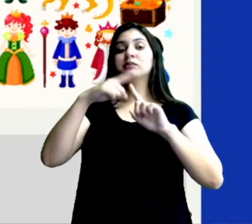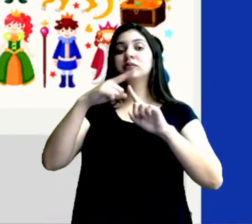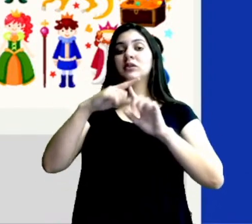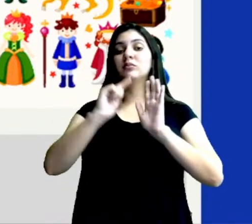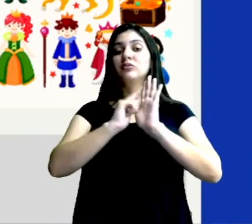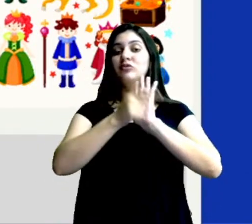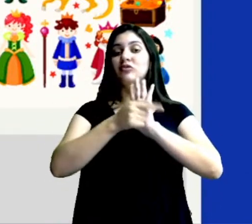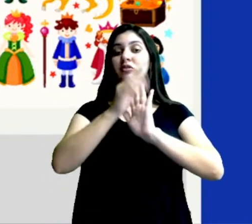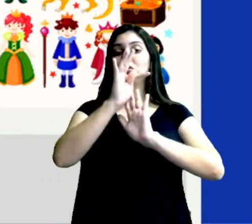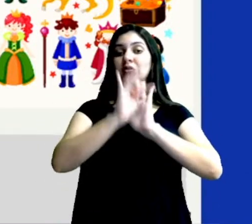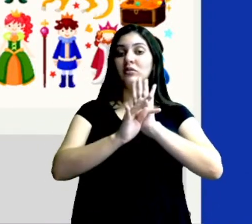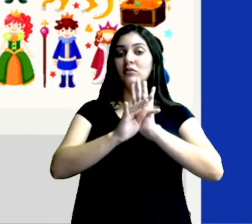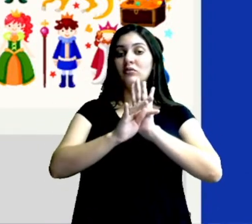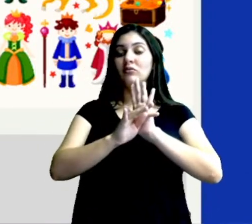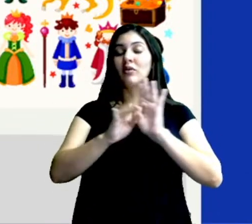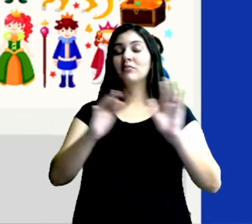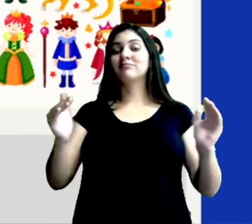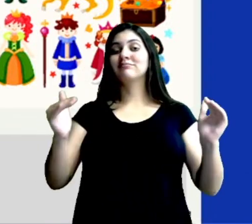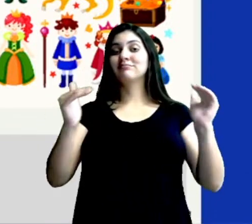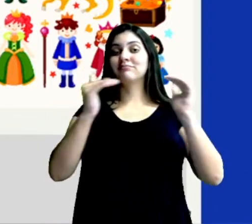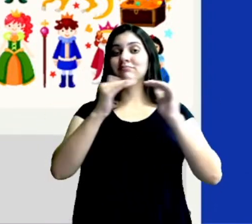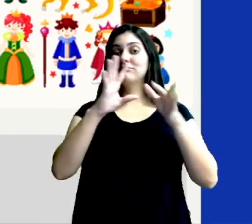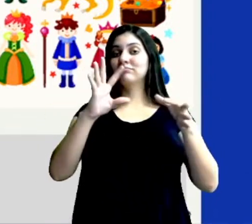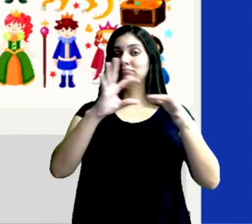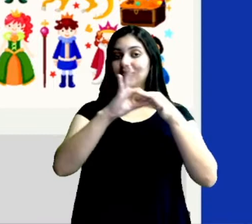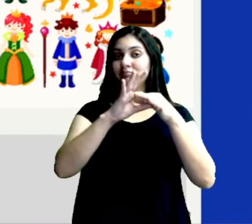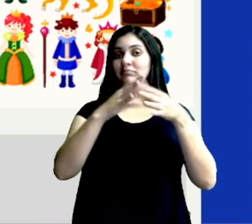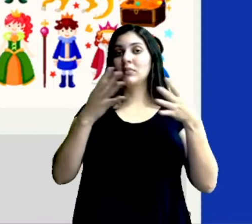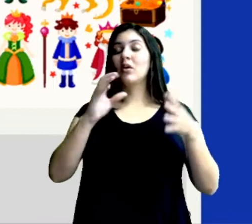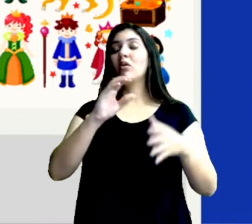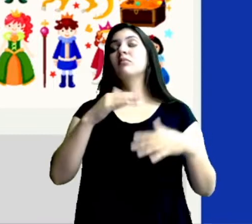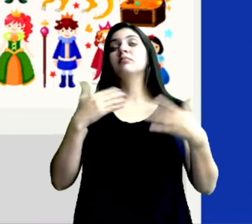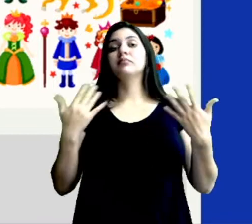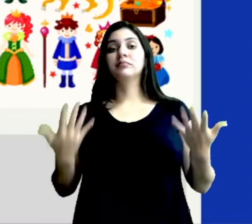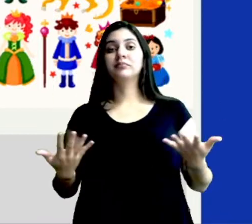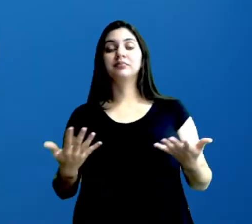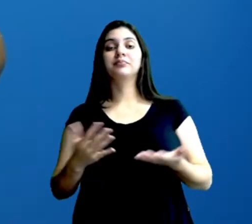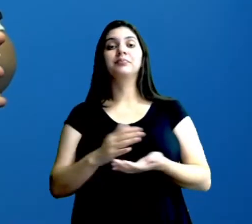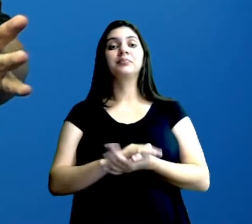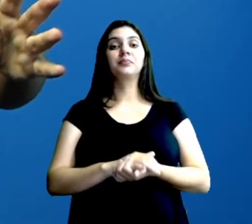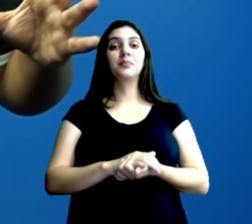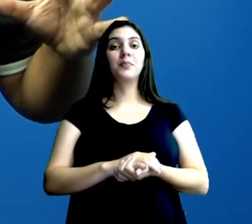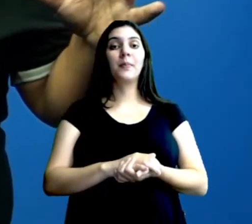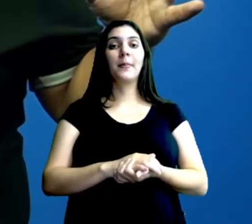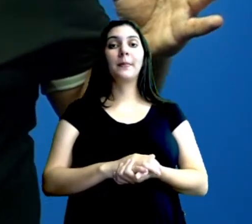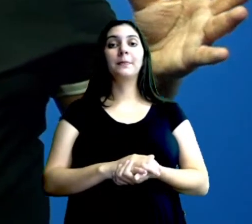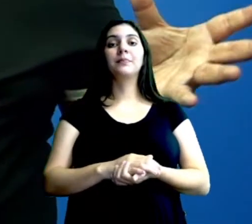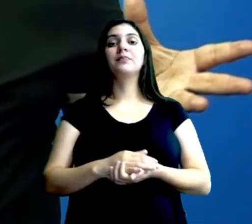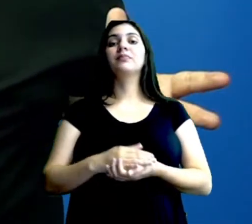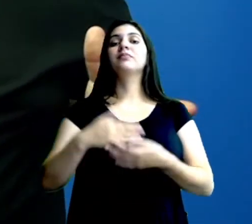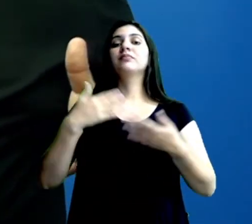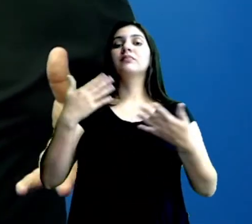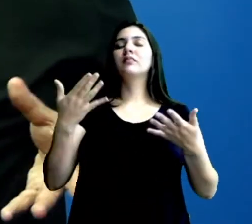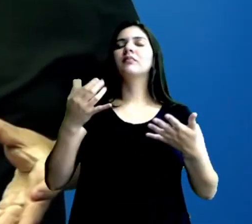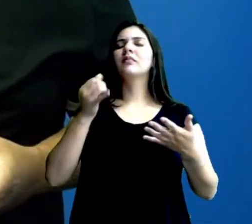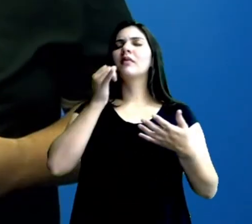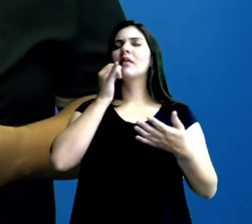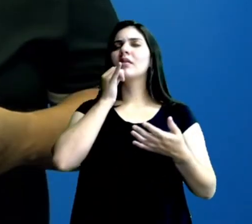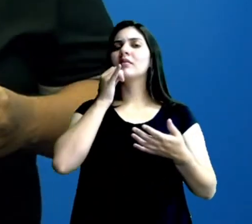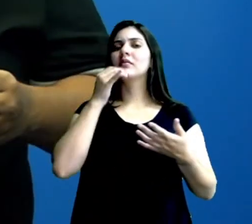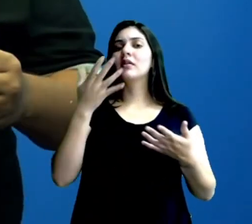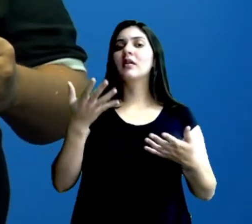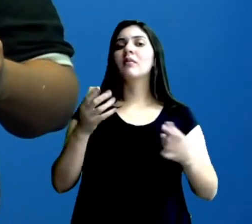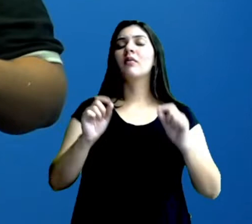textual ele pertence, tá bom, gente? Ou seja, volta aqui para mim, é no entorno, né?